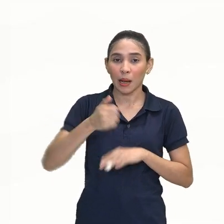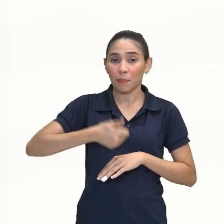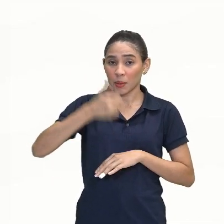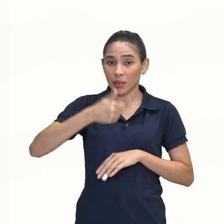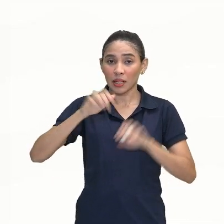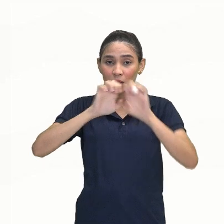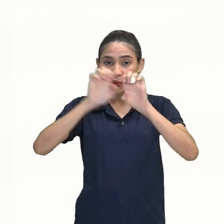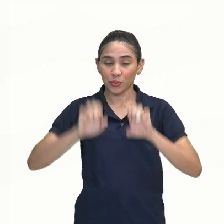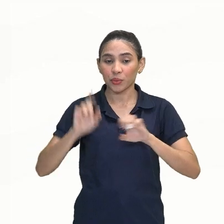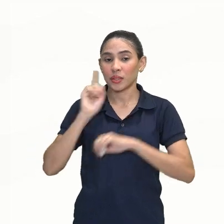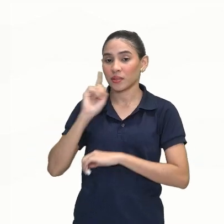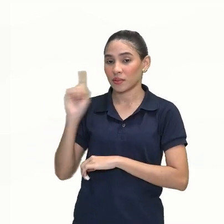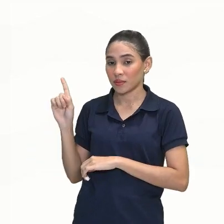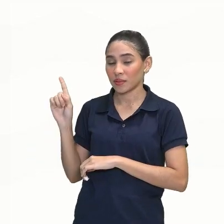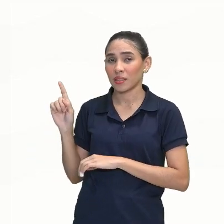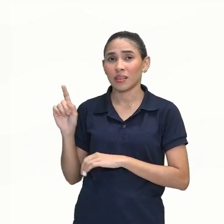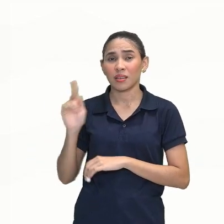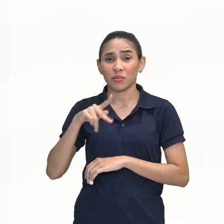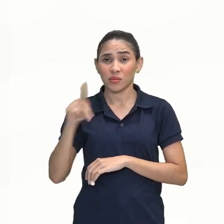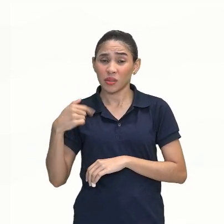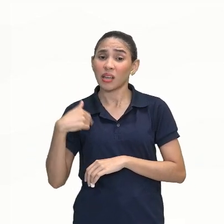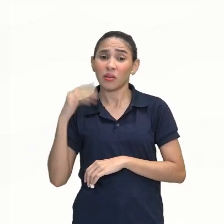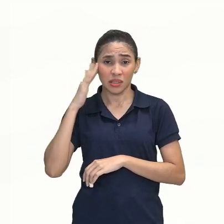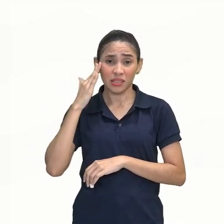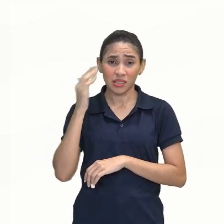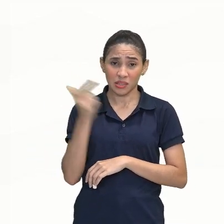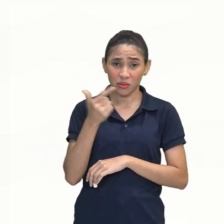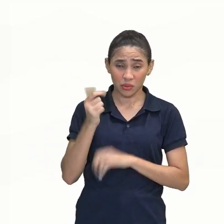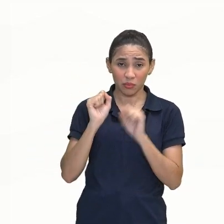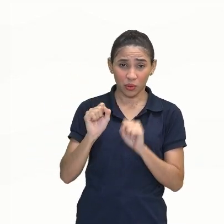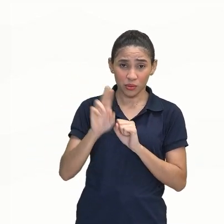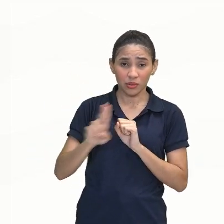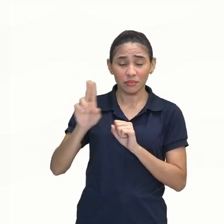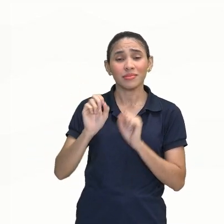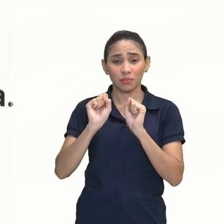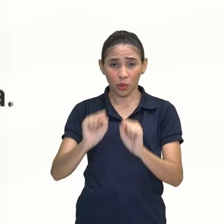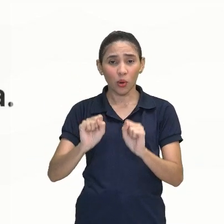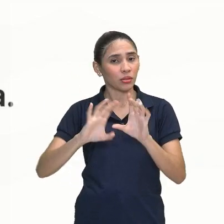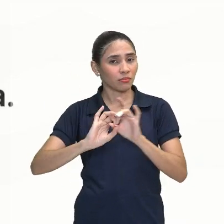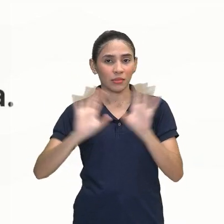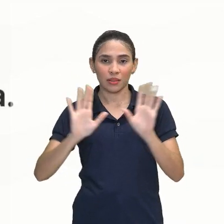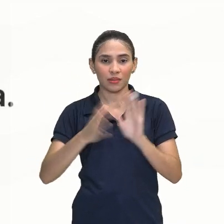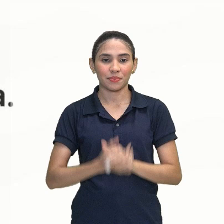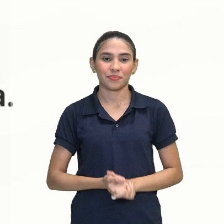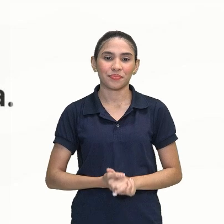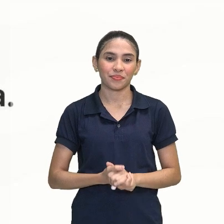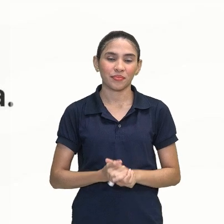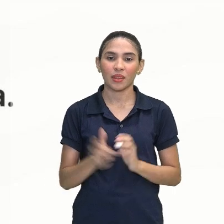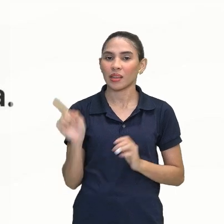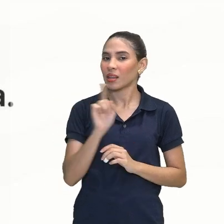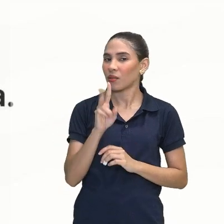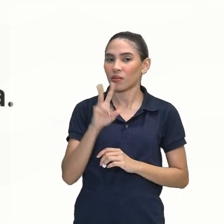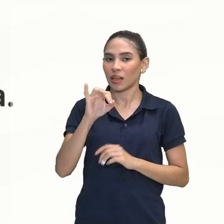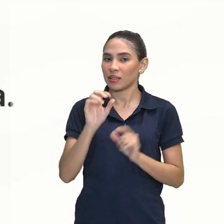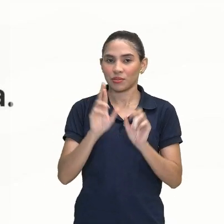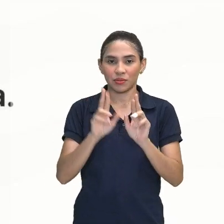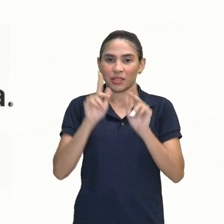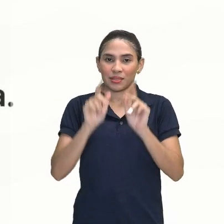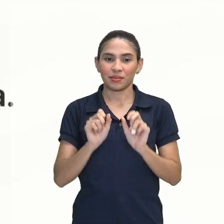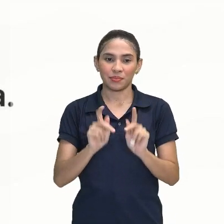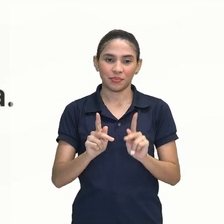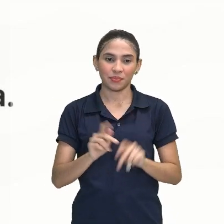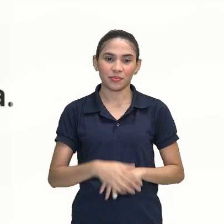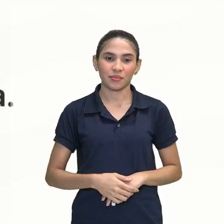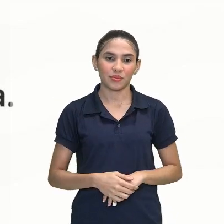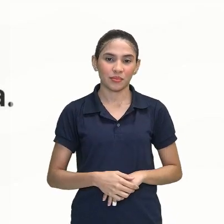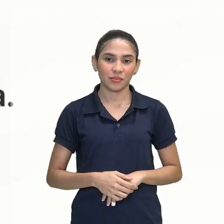primeira fórmula. Ah, professor, mas eu entendi a segunda. Eu posso usar a segunda? Pode, perfeitamente. Não vai fazer diferença nenhuma. Tá